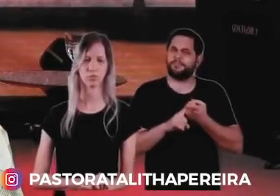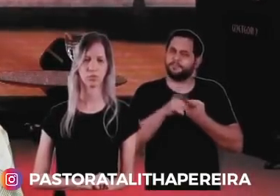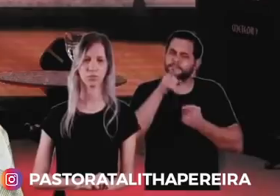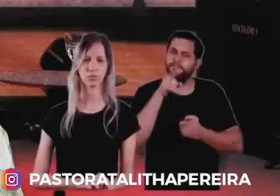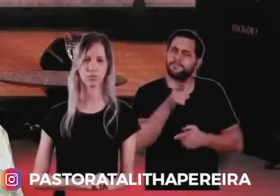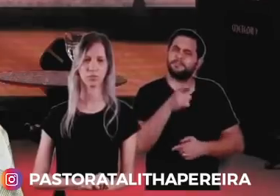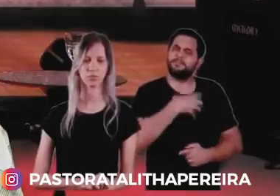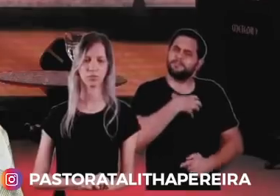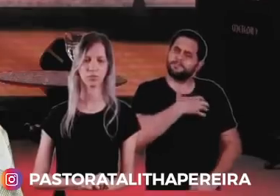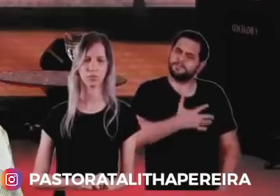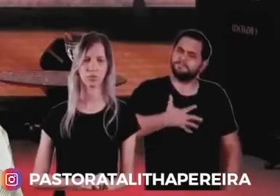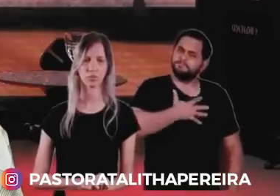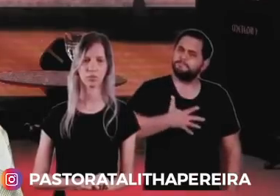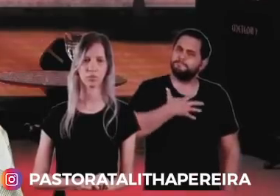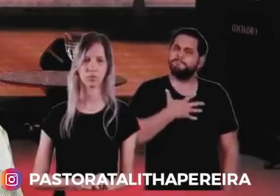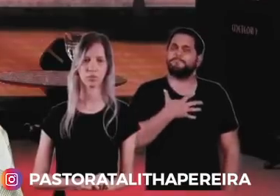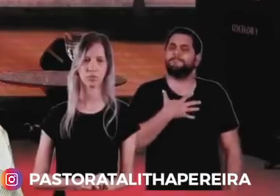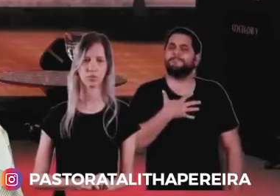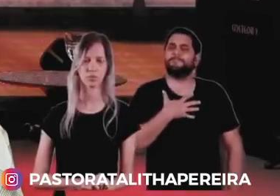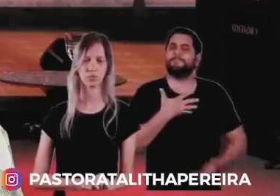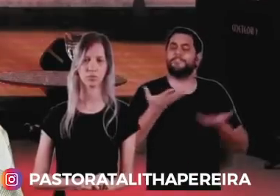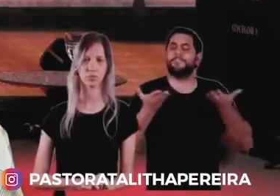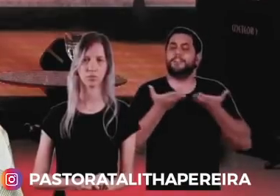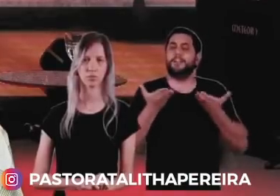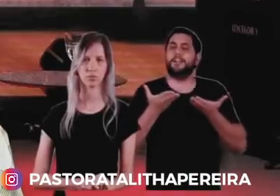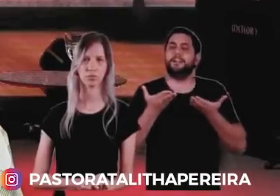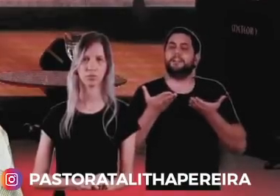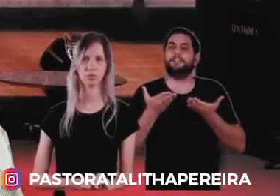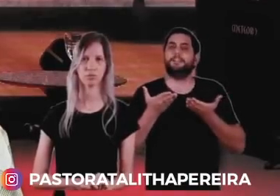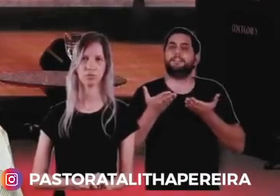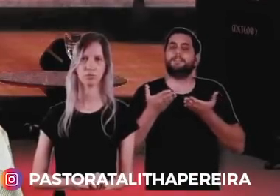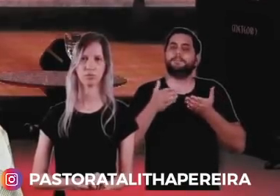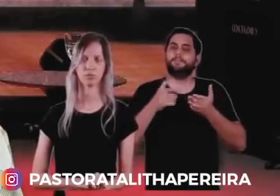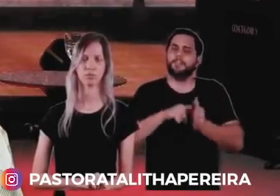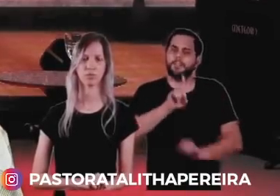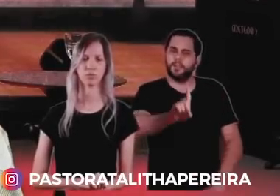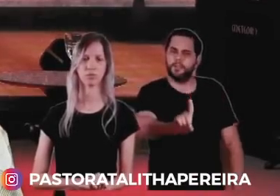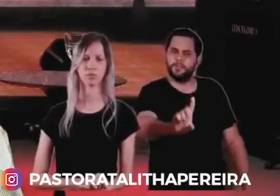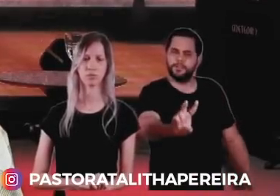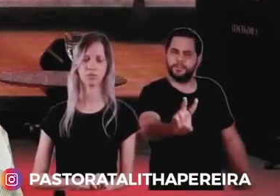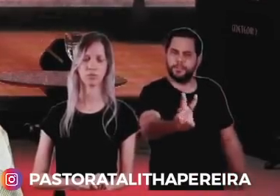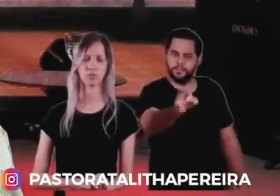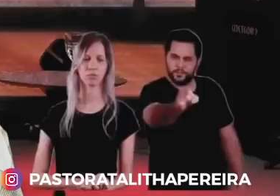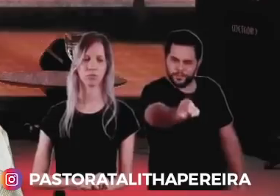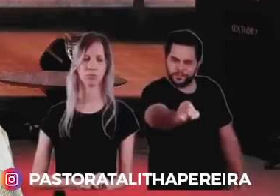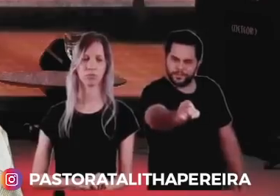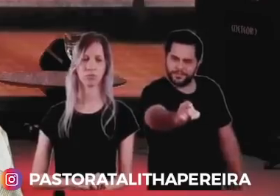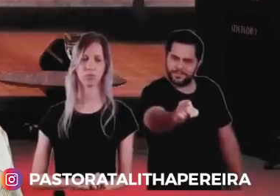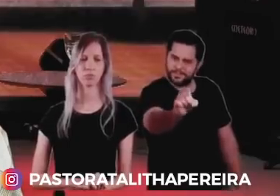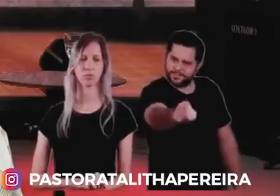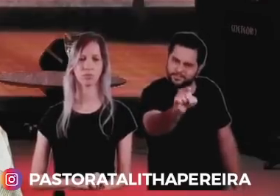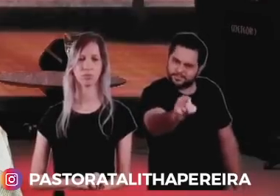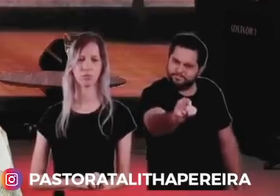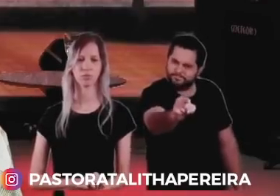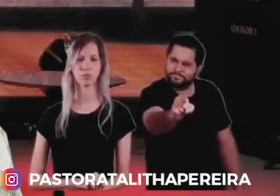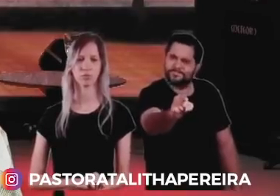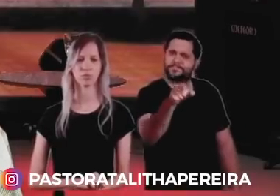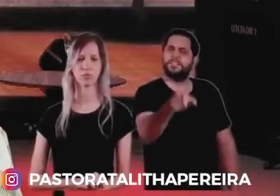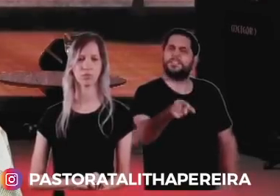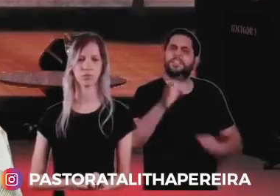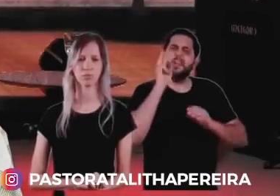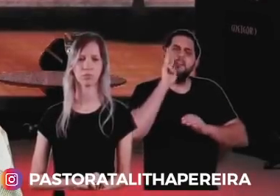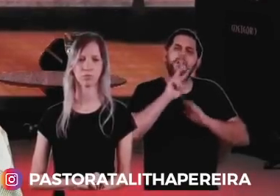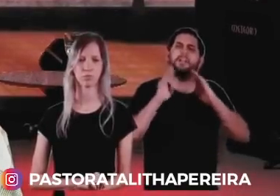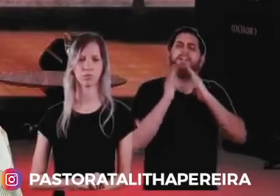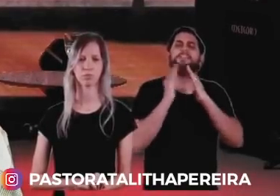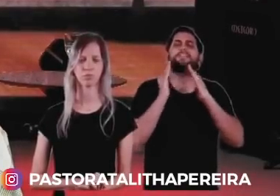esse prazer no seu coração. E eu quero fazer uma contagem de 1 até 3. Se você está aí do outro lado, assistindo na